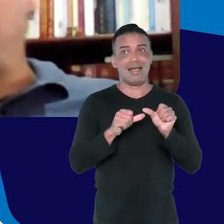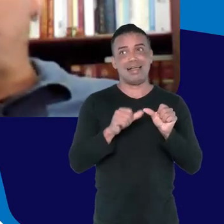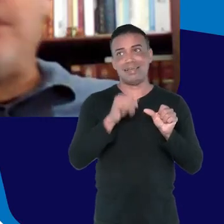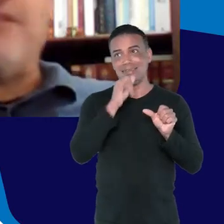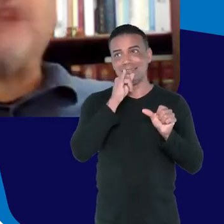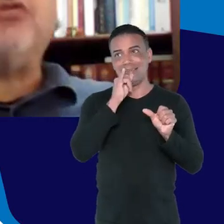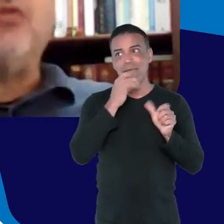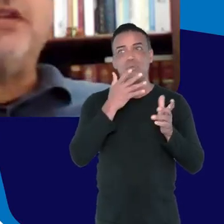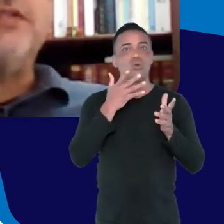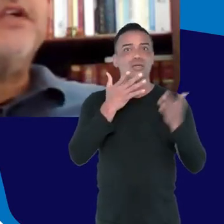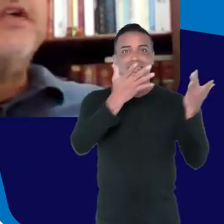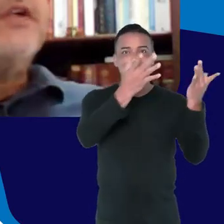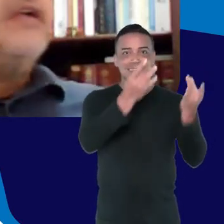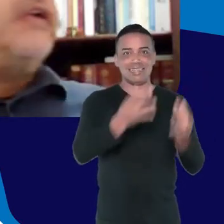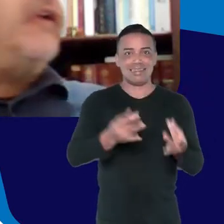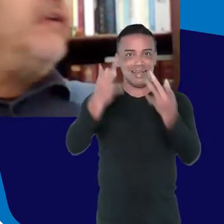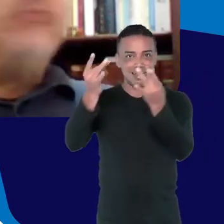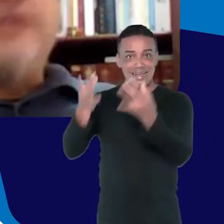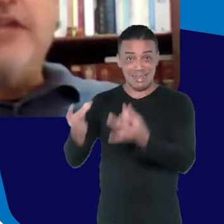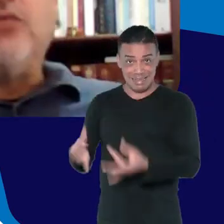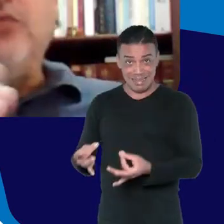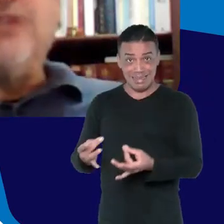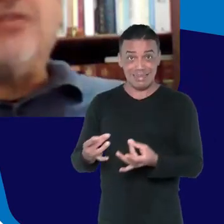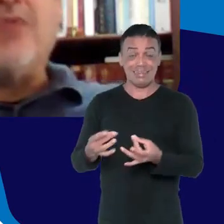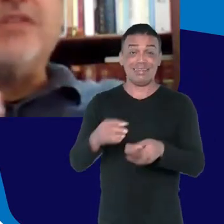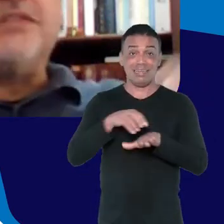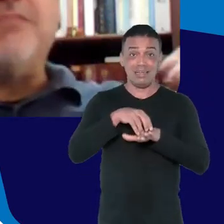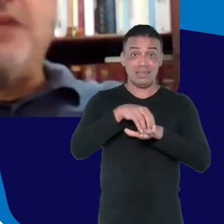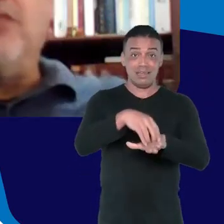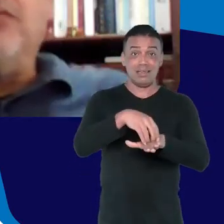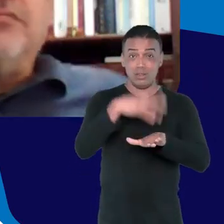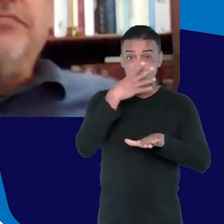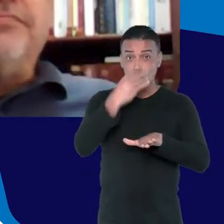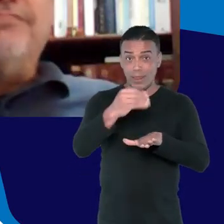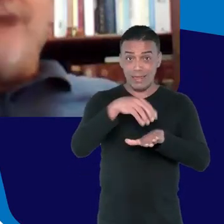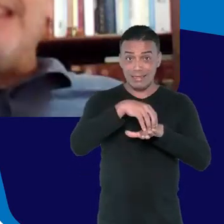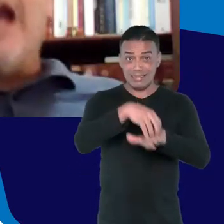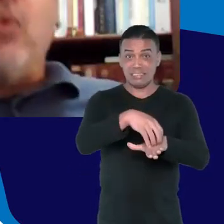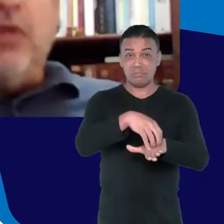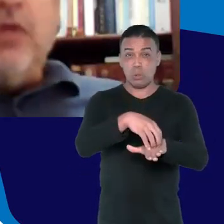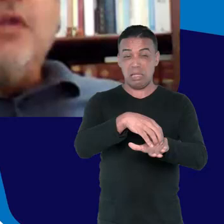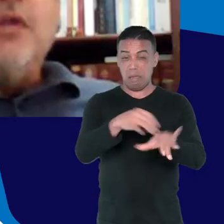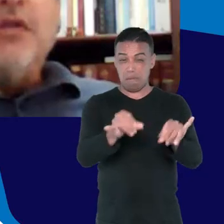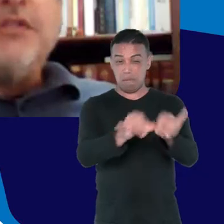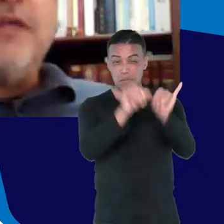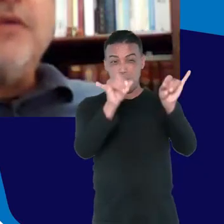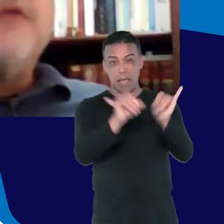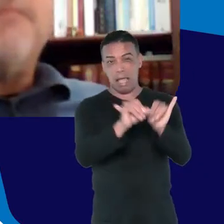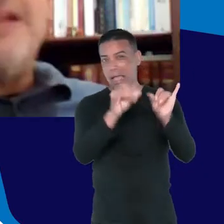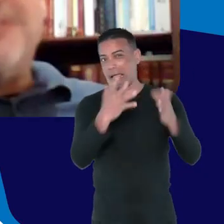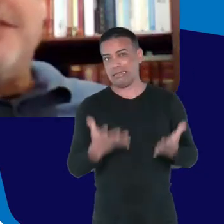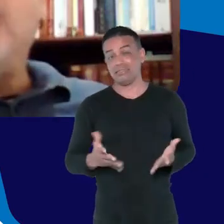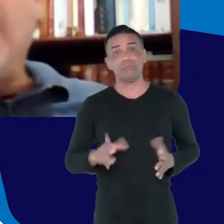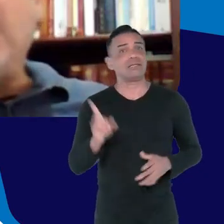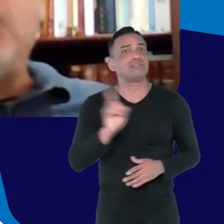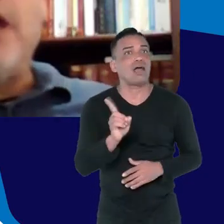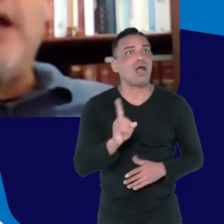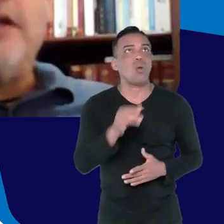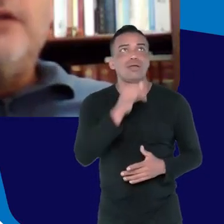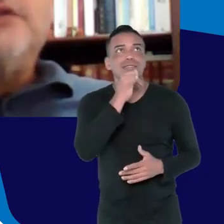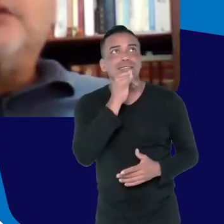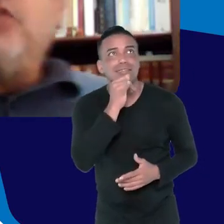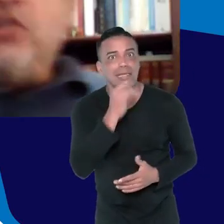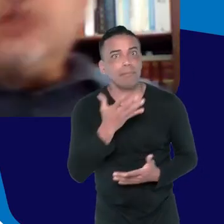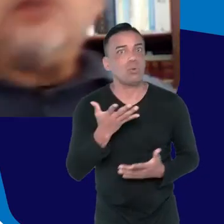essas observações em um guia turístico, uma coisa meio banal, Sim. Sabe? Mas não